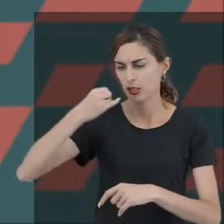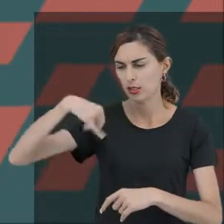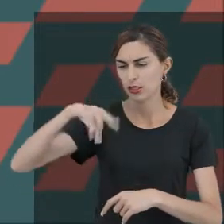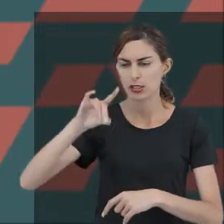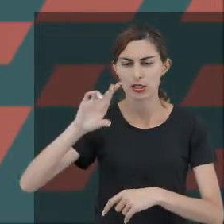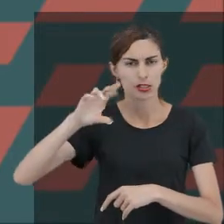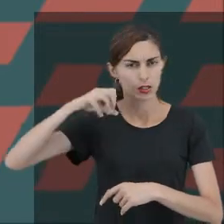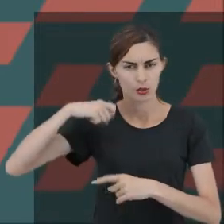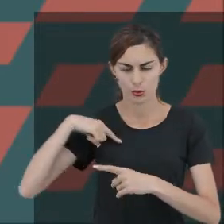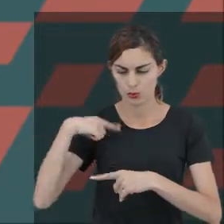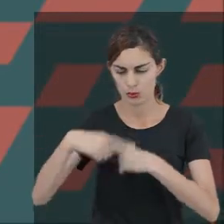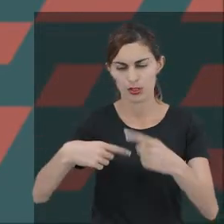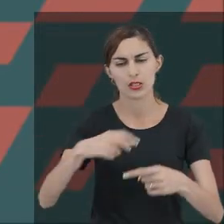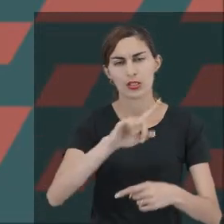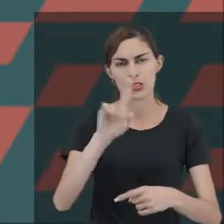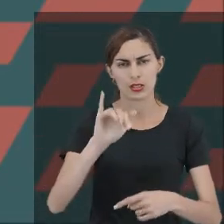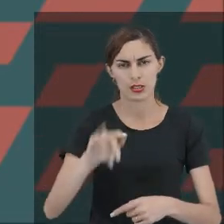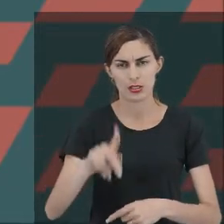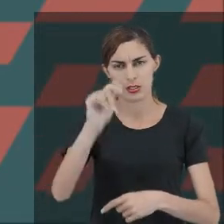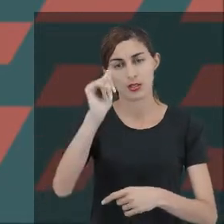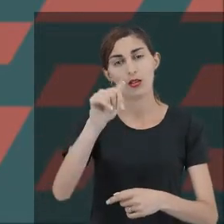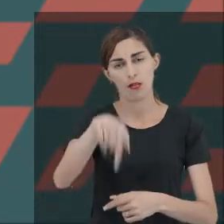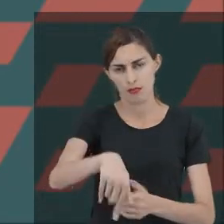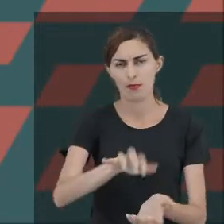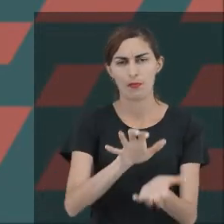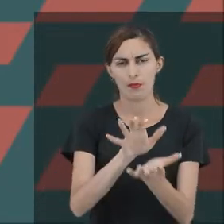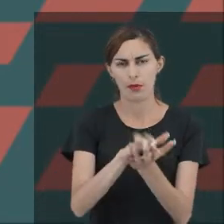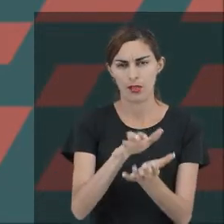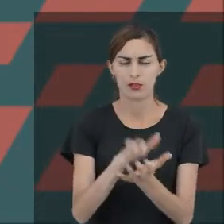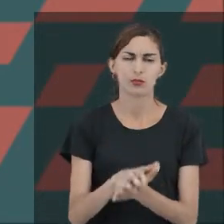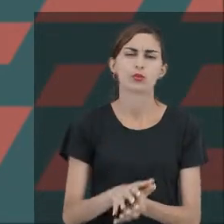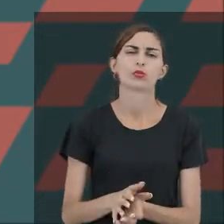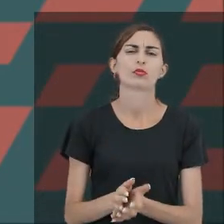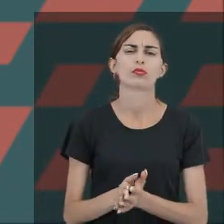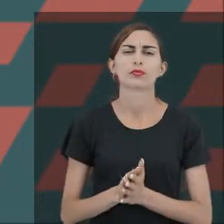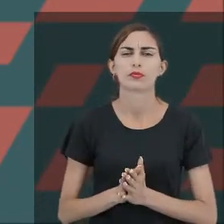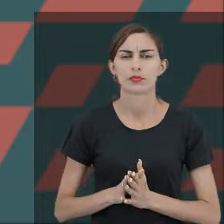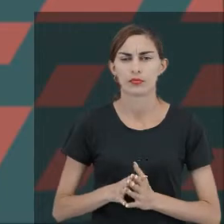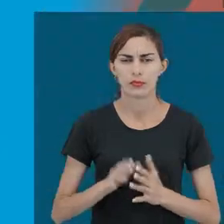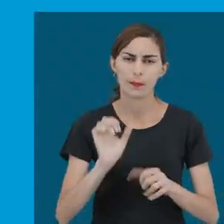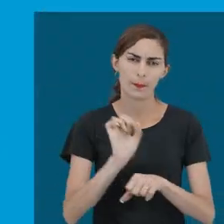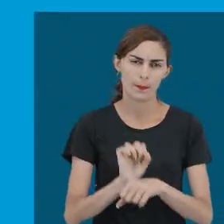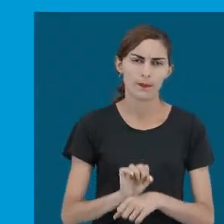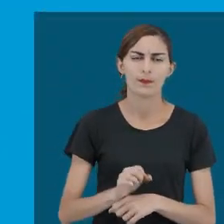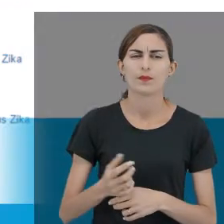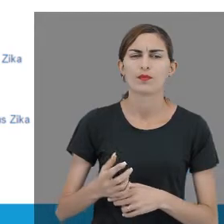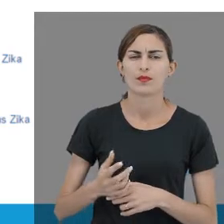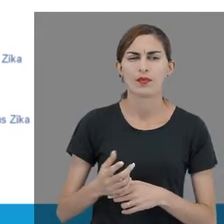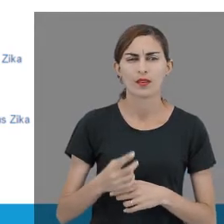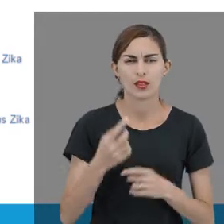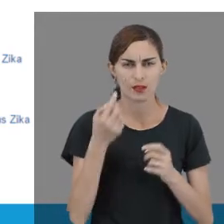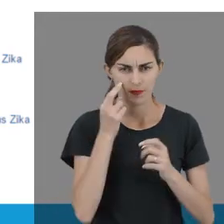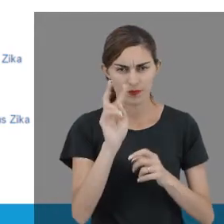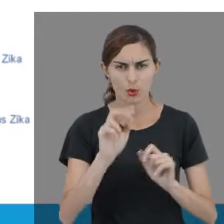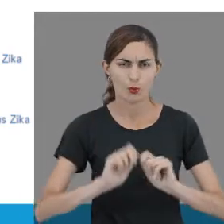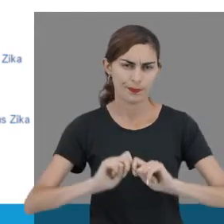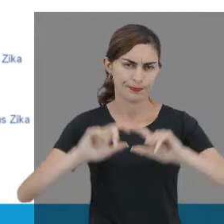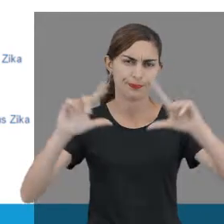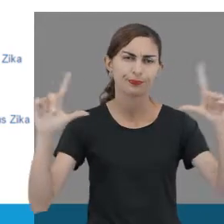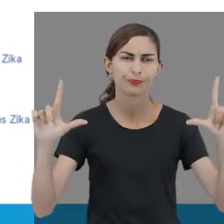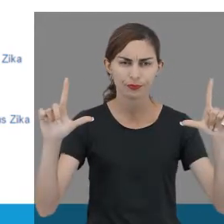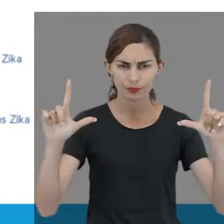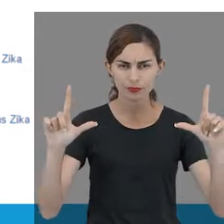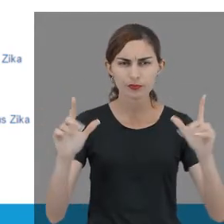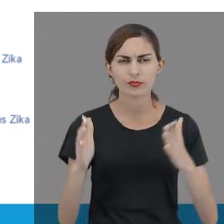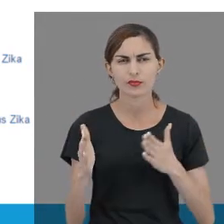mostrando que realmente foi de Pernambuco para o mundo essa propagação, infelizmente. Aqui um slide que